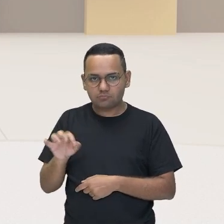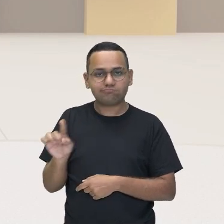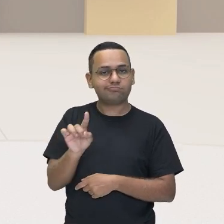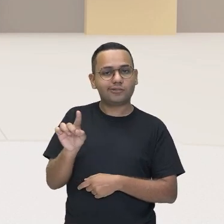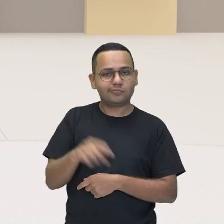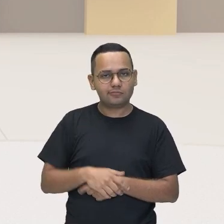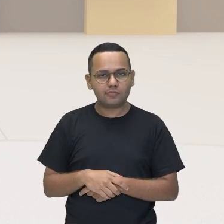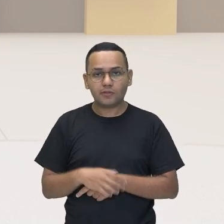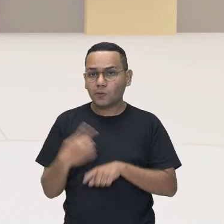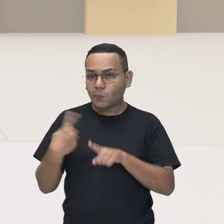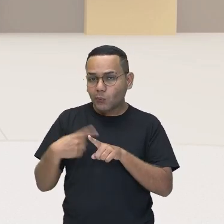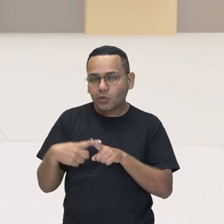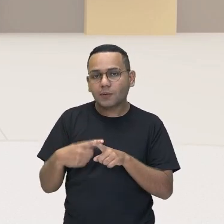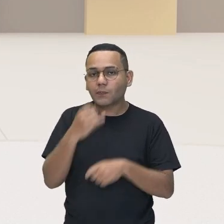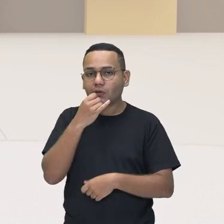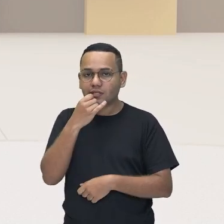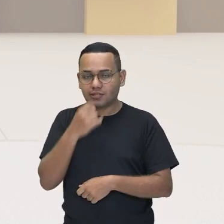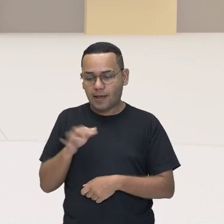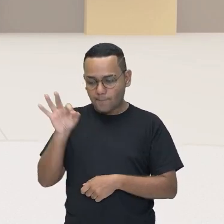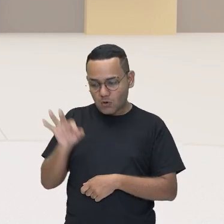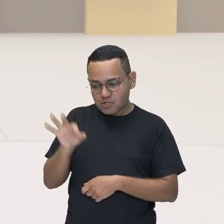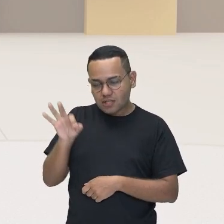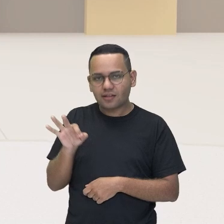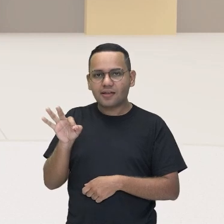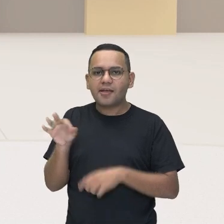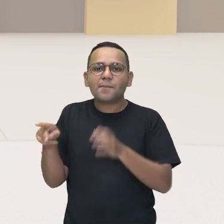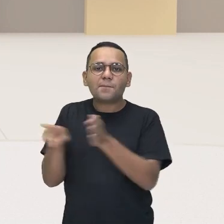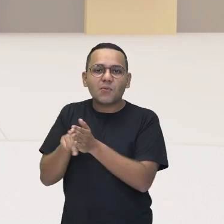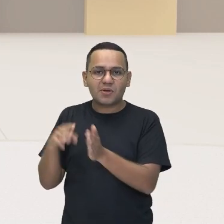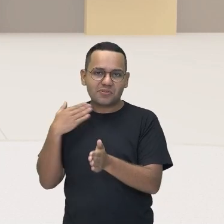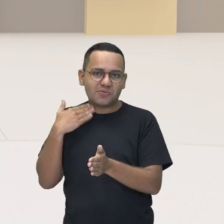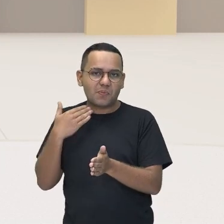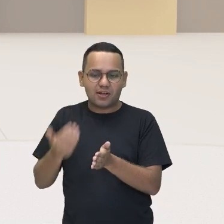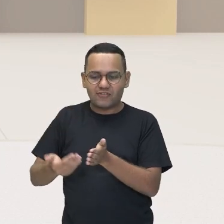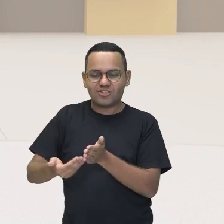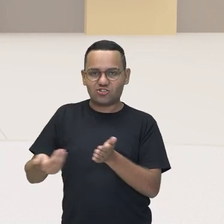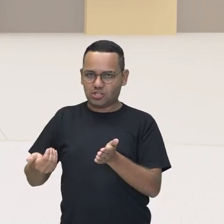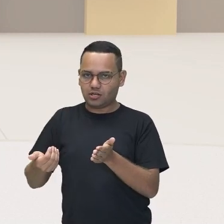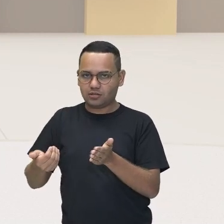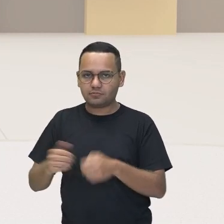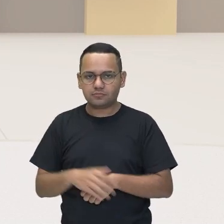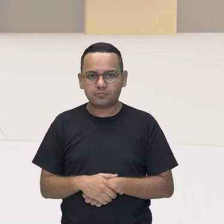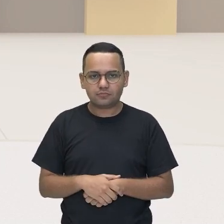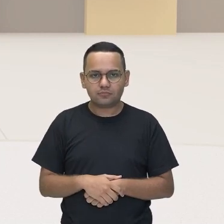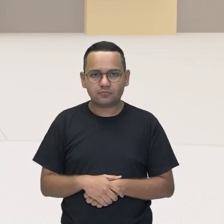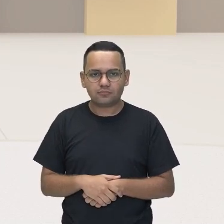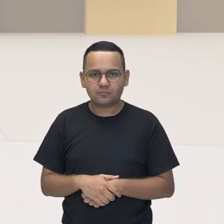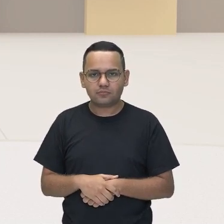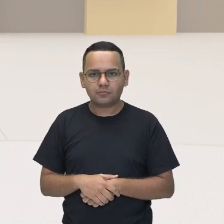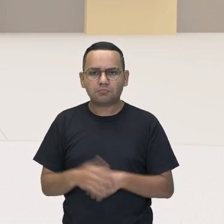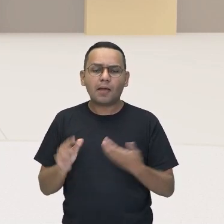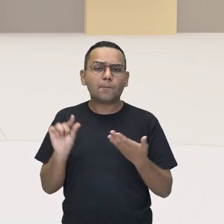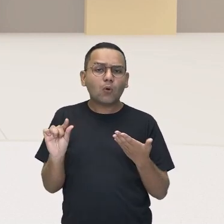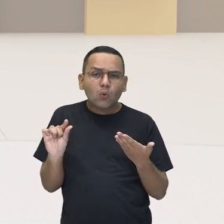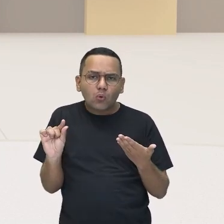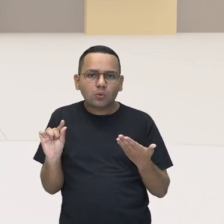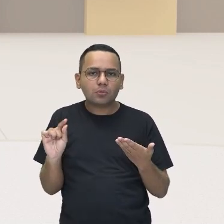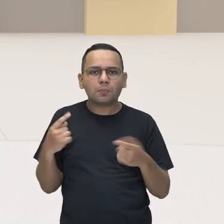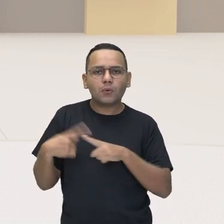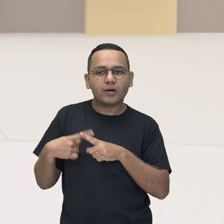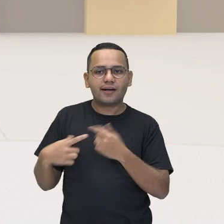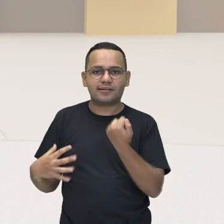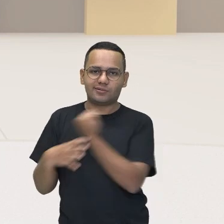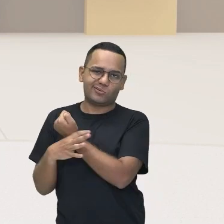ali a porcentagem dele, tá bom? Porém, né, a porcentagem dele acaba sendo menor pela garantia,